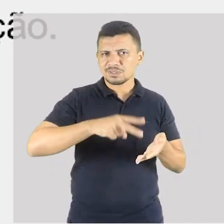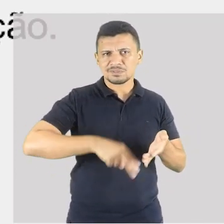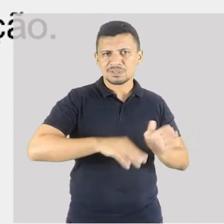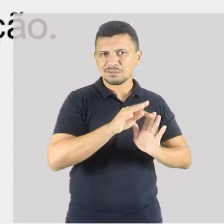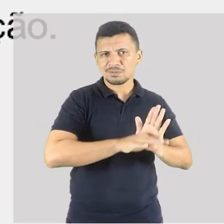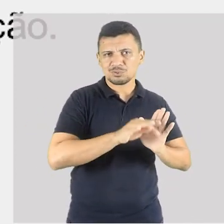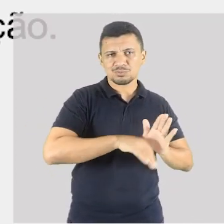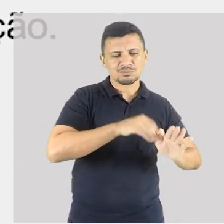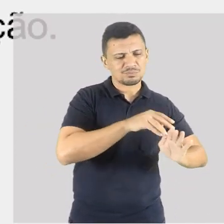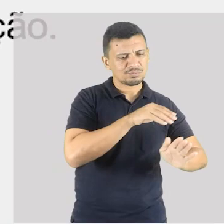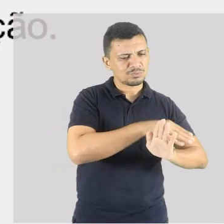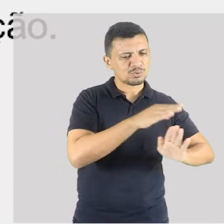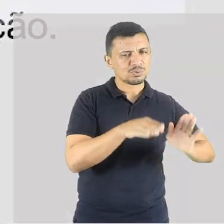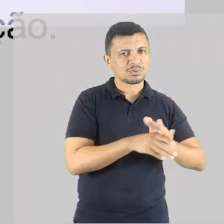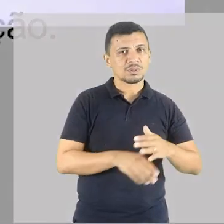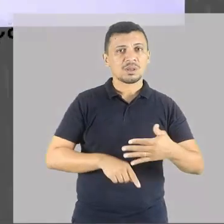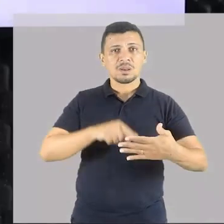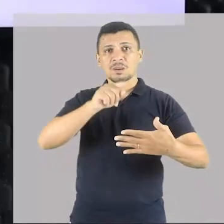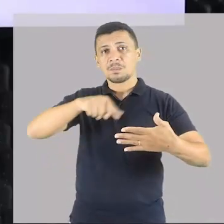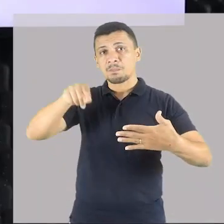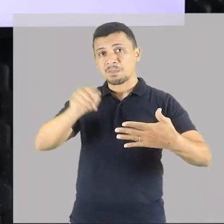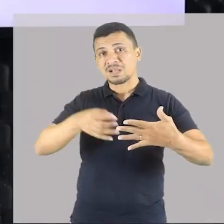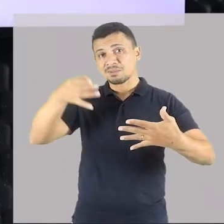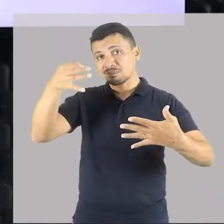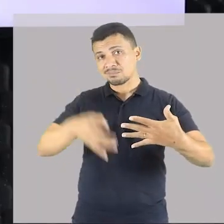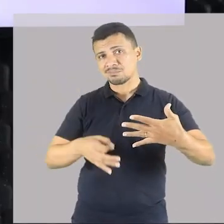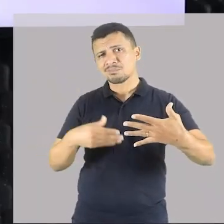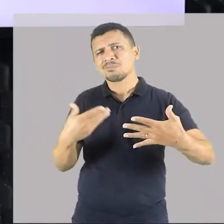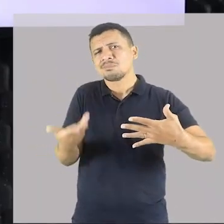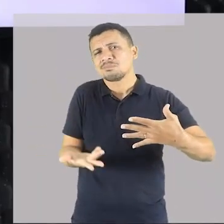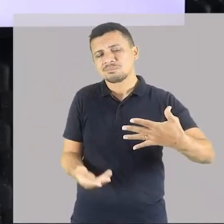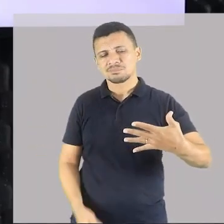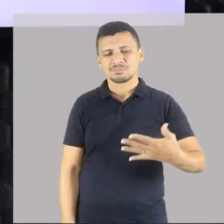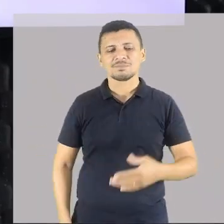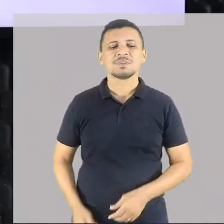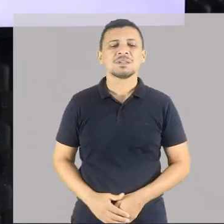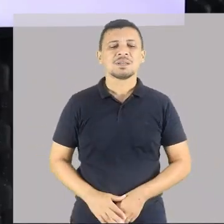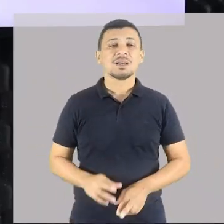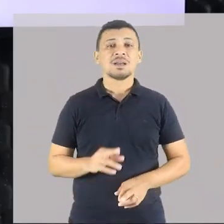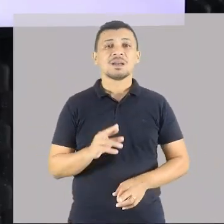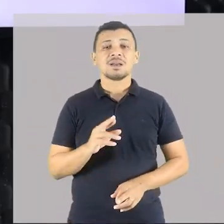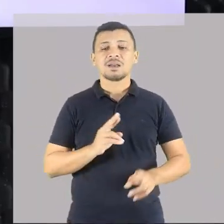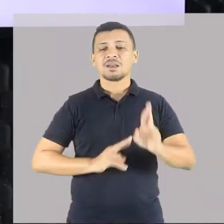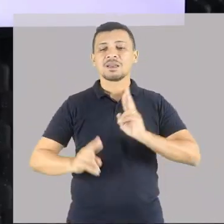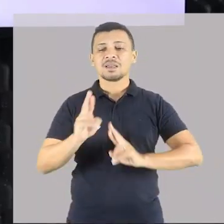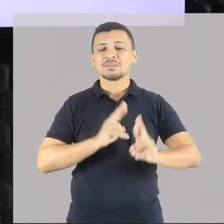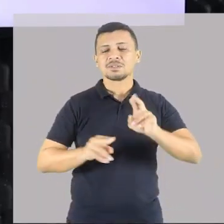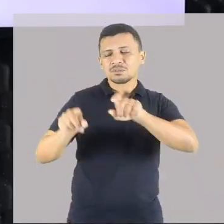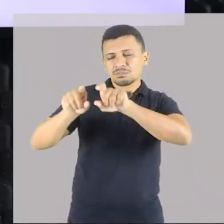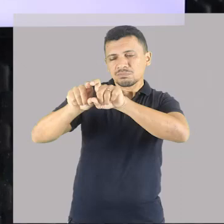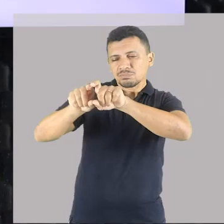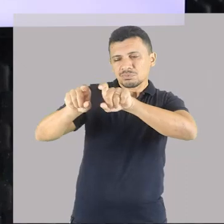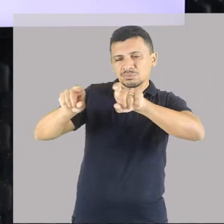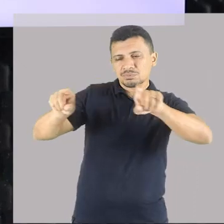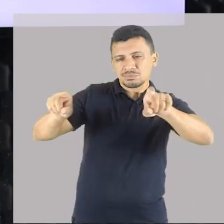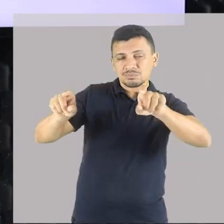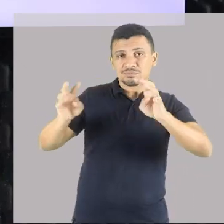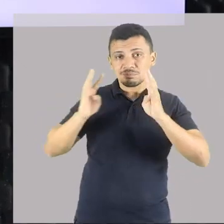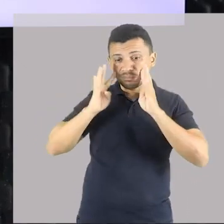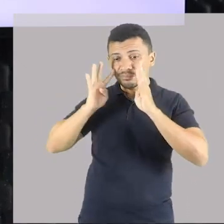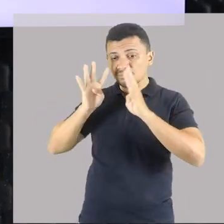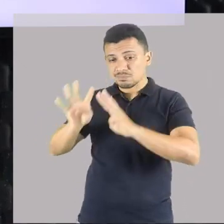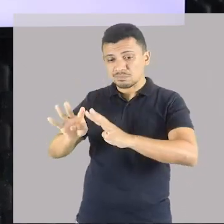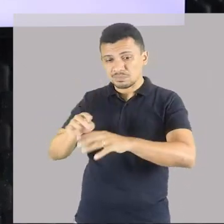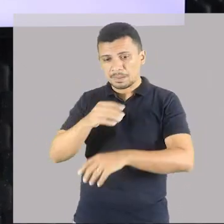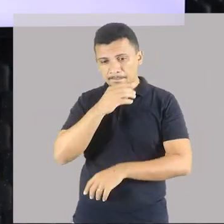completa, tá? Assinale a alternativa correta. Então, ele só quer em relação a esse fragmento. Então, a gente vai se ater a ele.